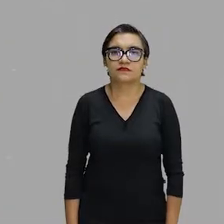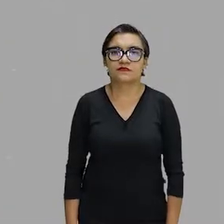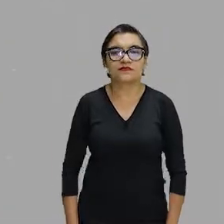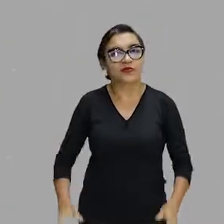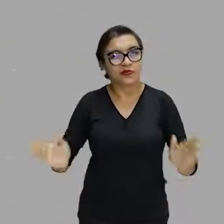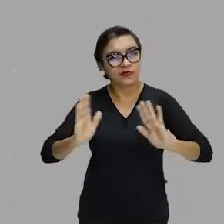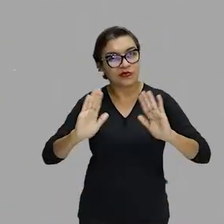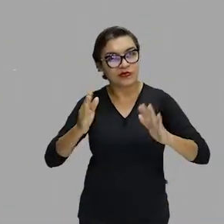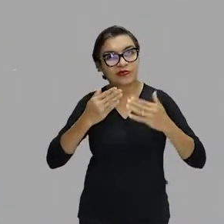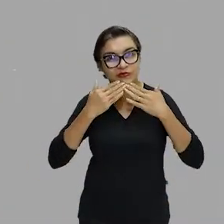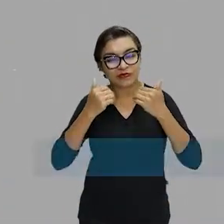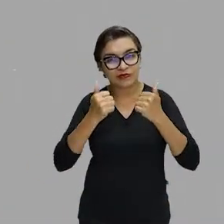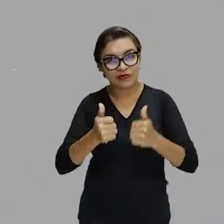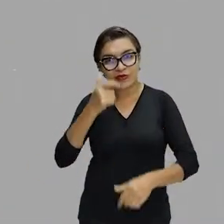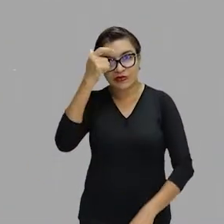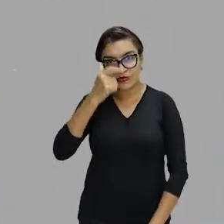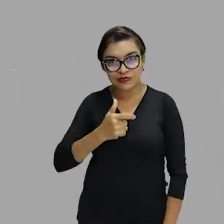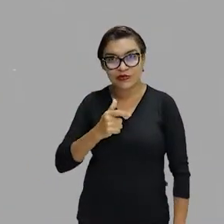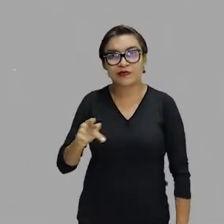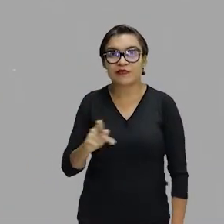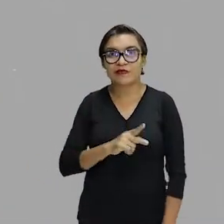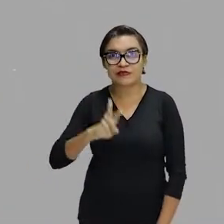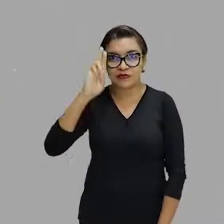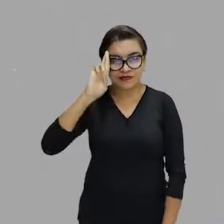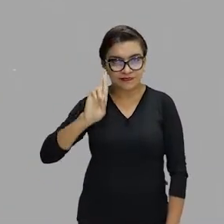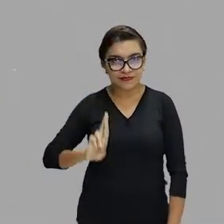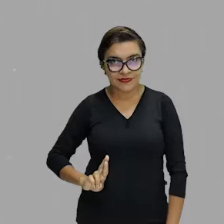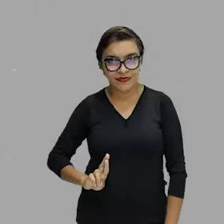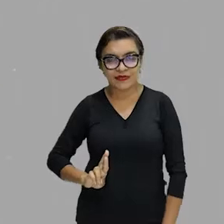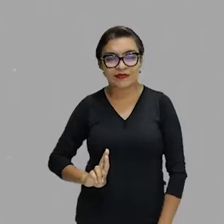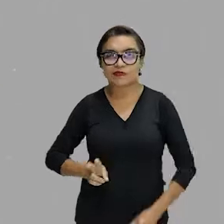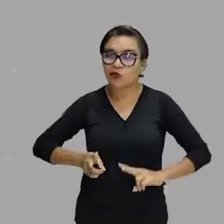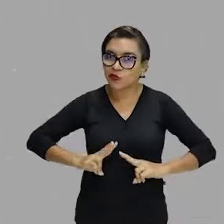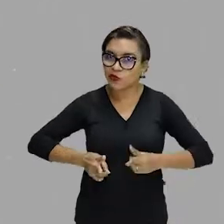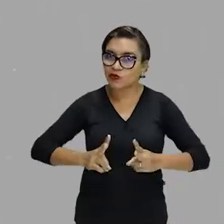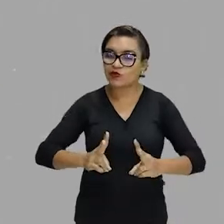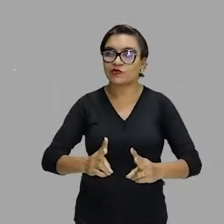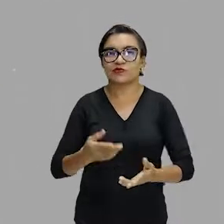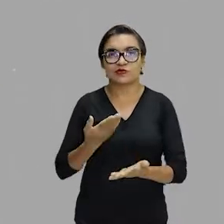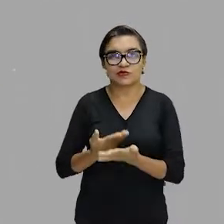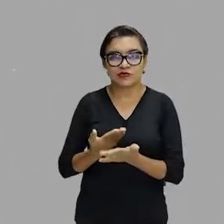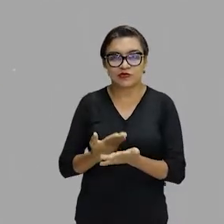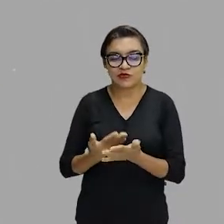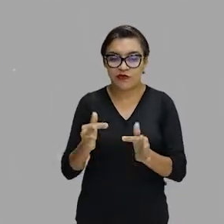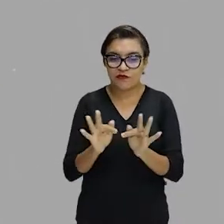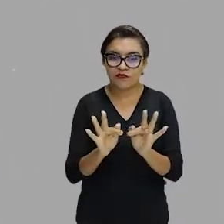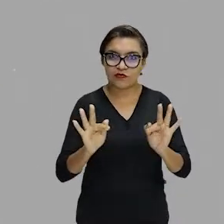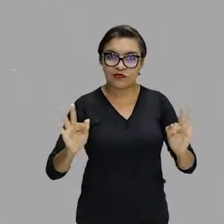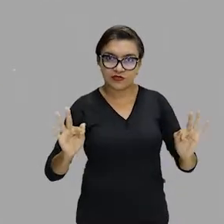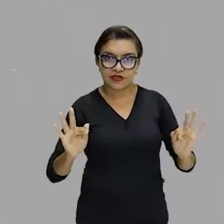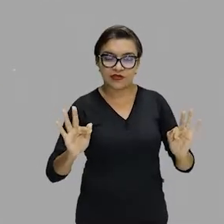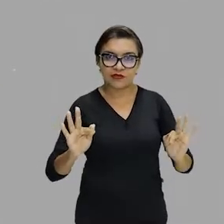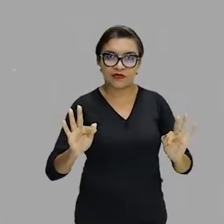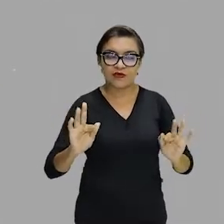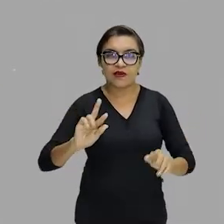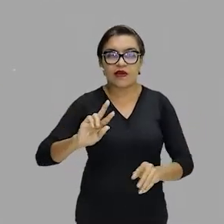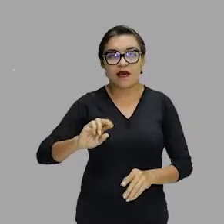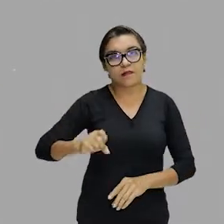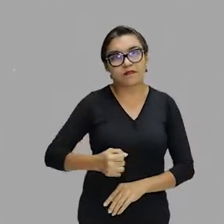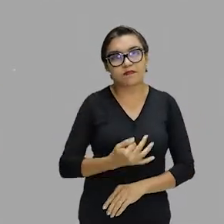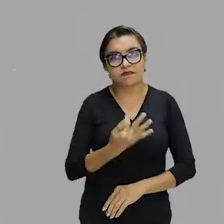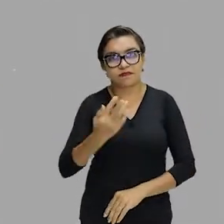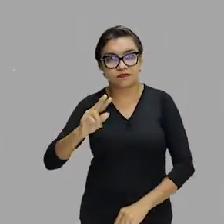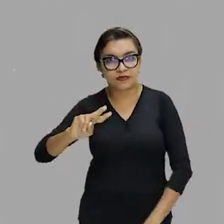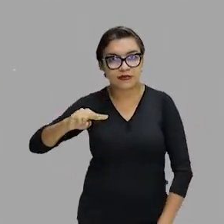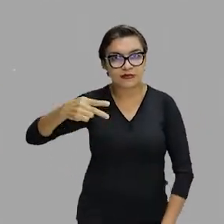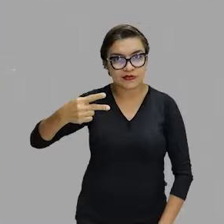aí, gente, tudo bem? Eu sou a professora Renata Fex e nós vamos dar continuidade ao estudo de função exponencial, sendo